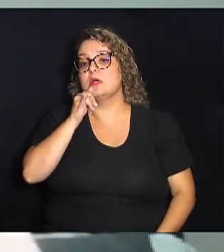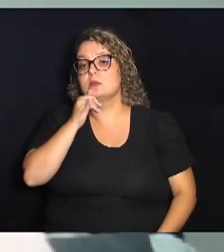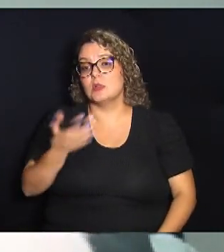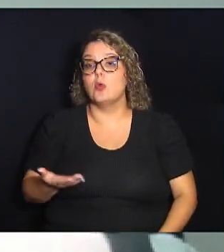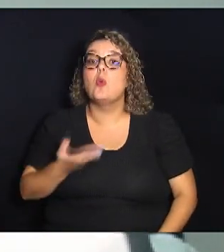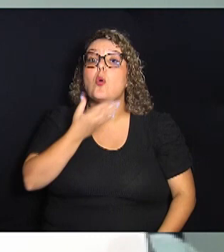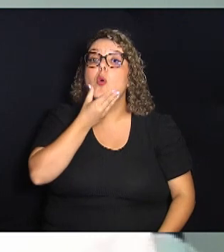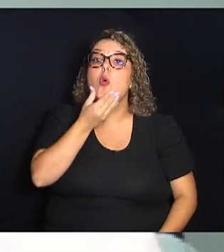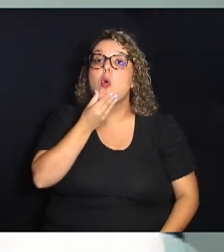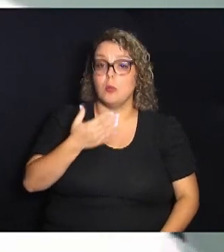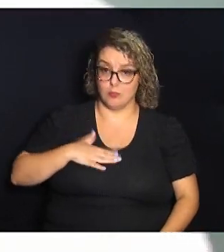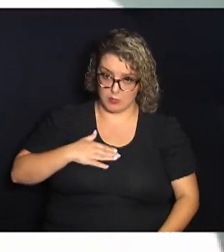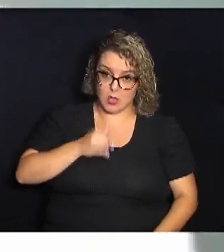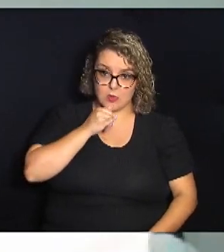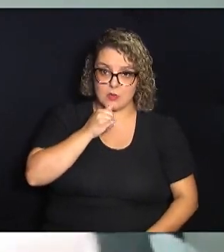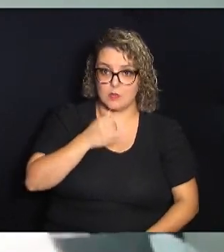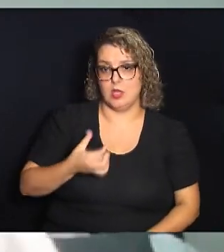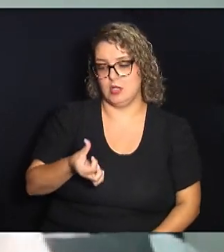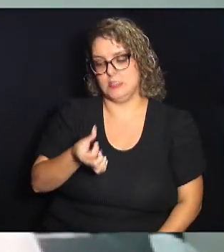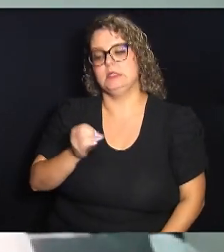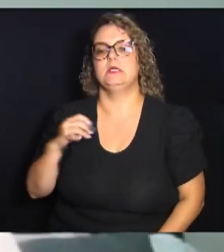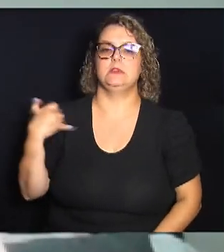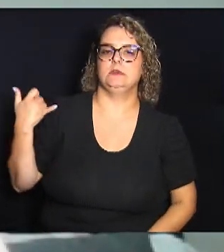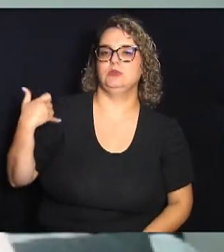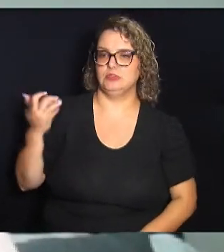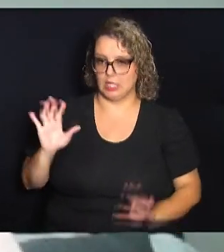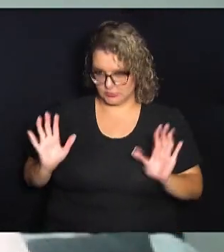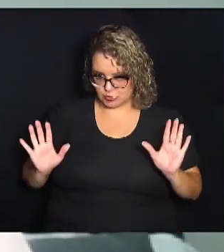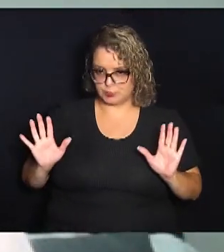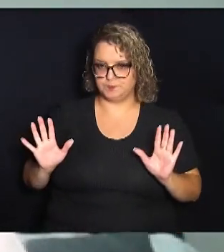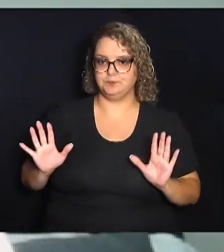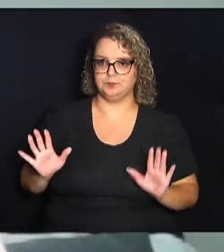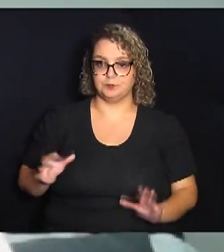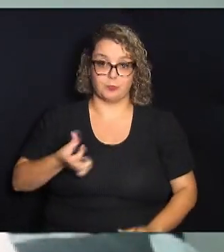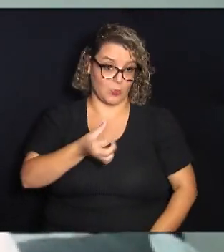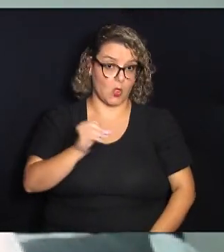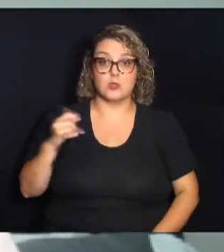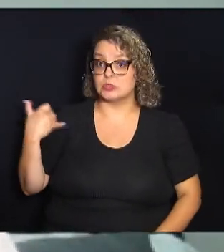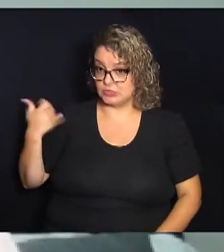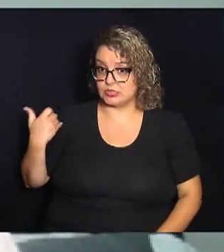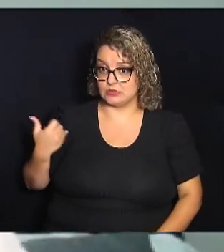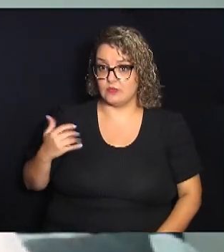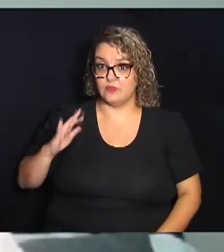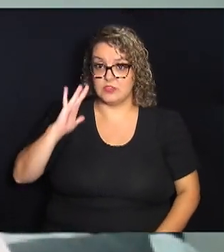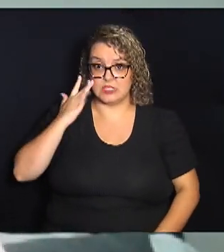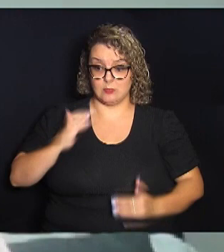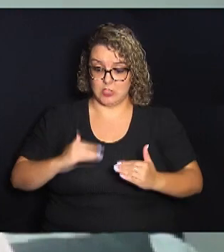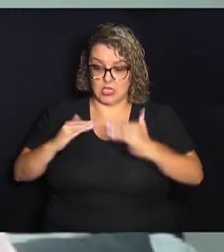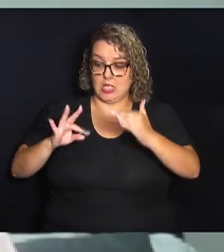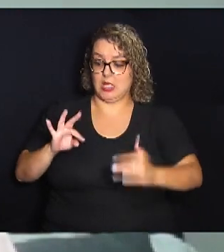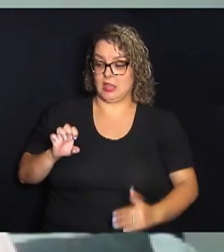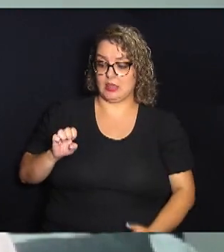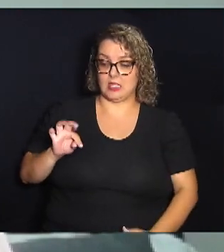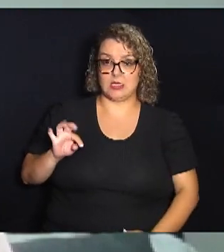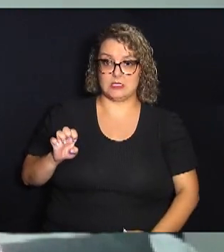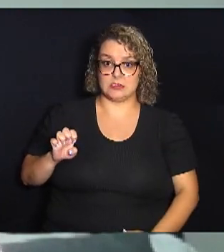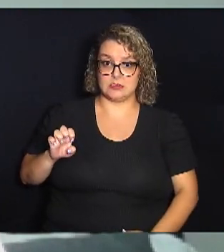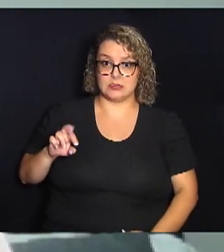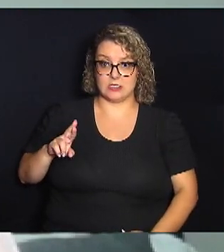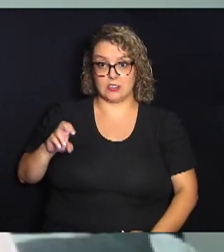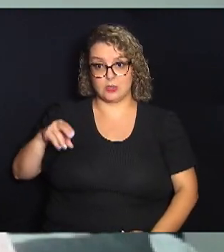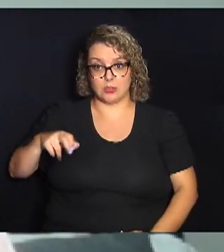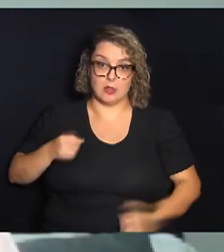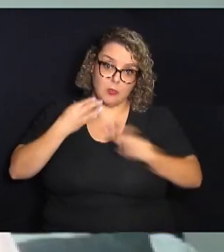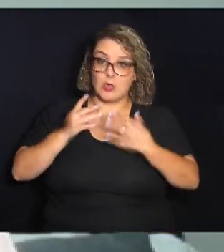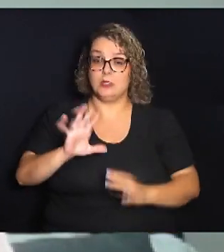homem, eu vou pegar meu exemplo, tenho 60 anos. Com 60 anos, você acha que a minha produção de testosterona é boa? Não. O que eu faço?